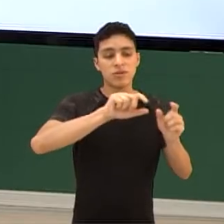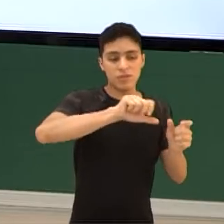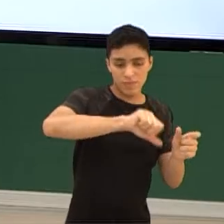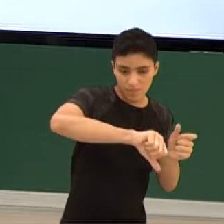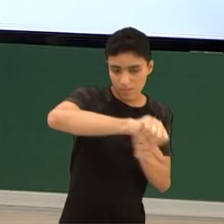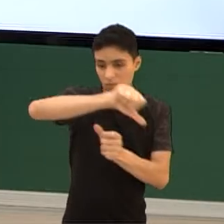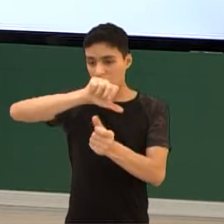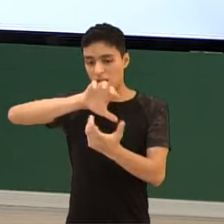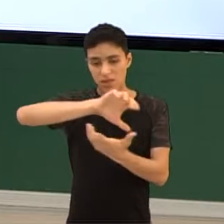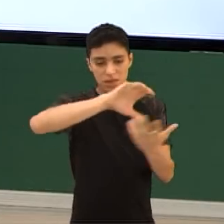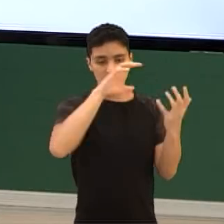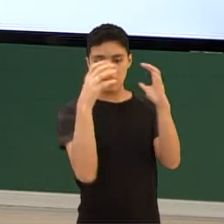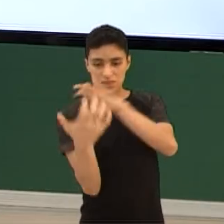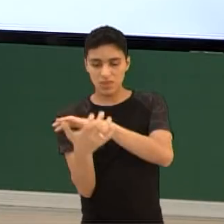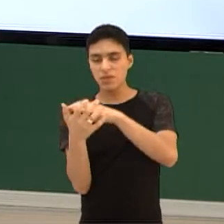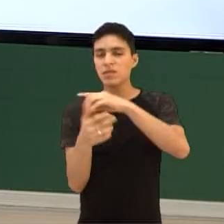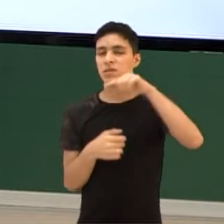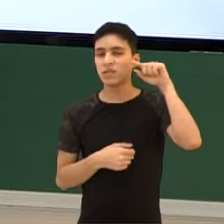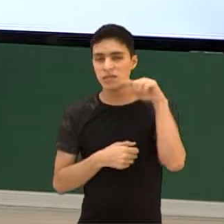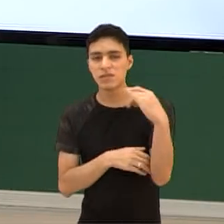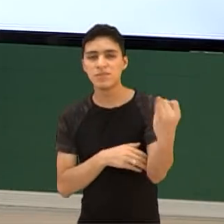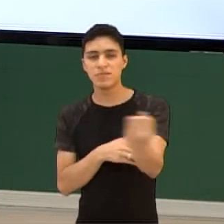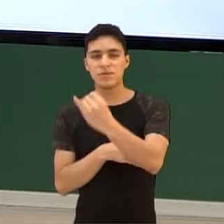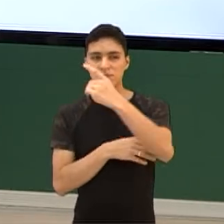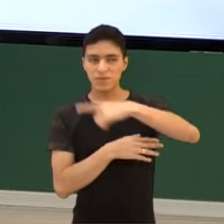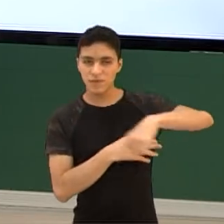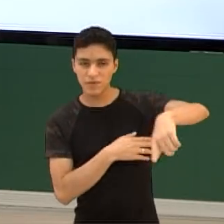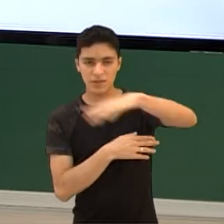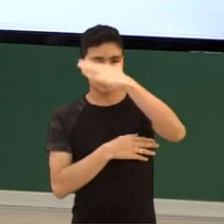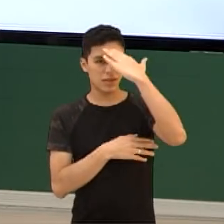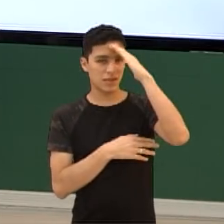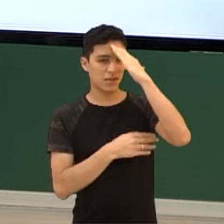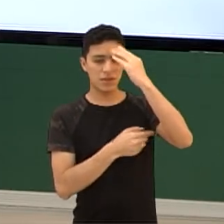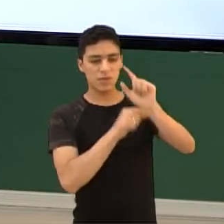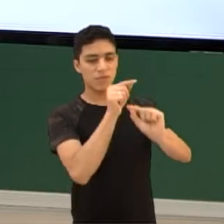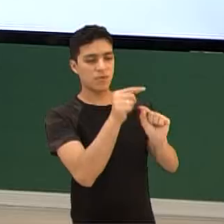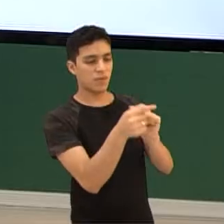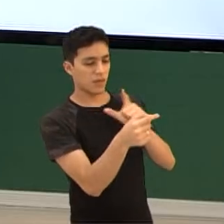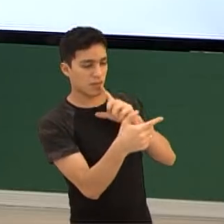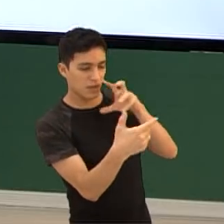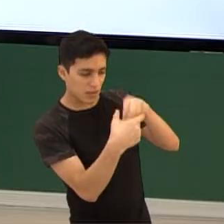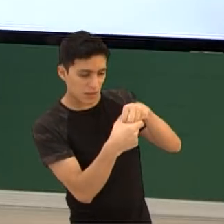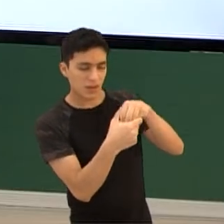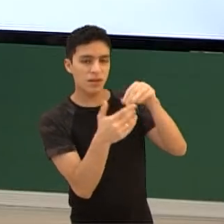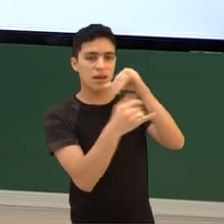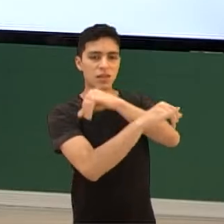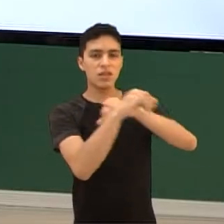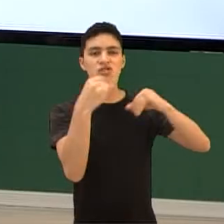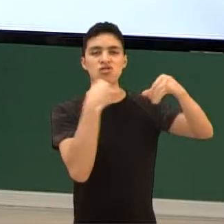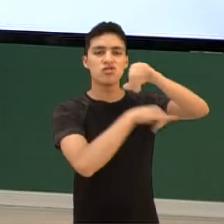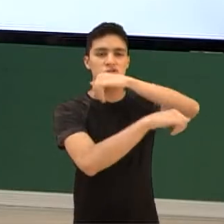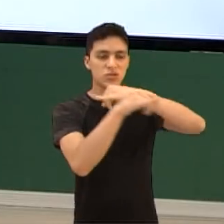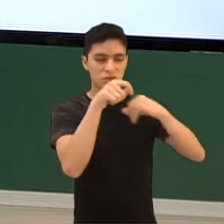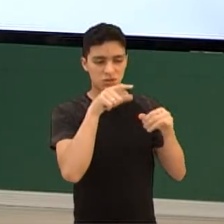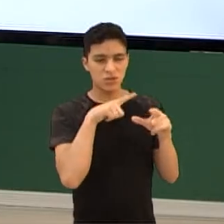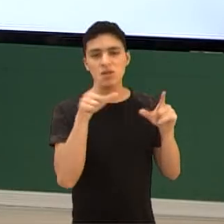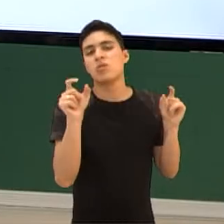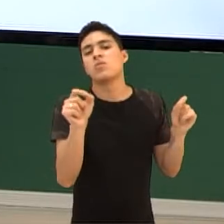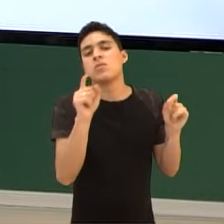outro. Isso é muito importante vocês entenderem, né? Essa propriedade que a energia acaba tendo do seu princípio